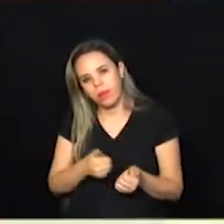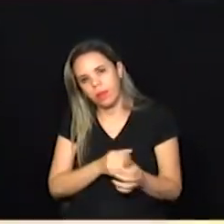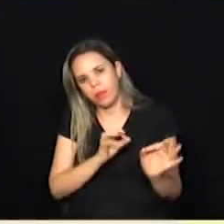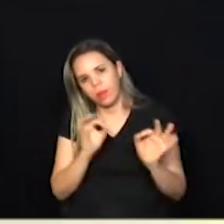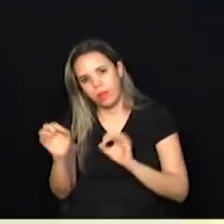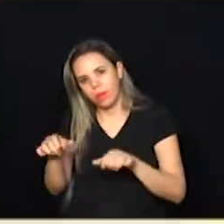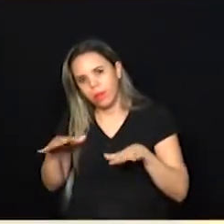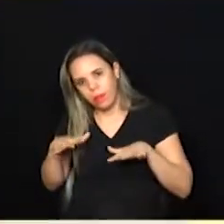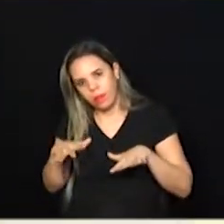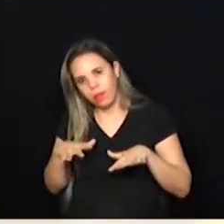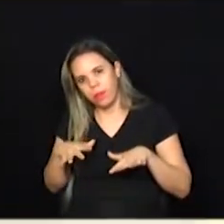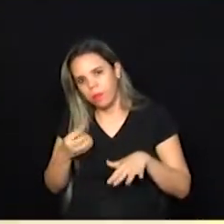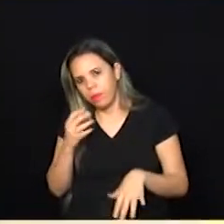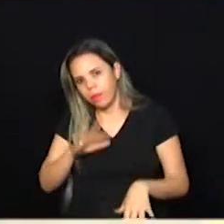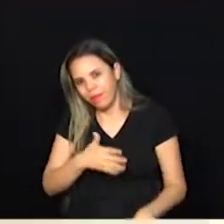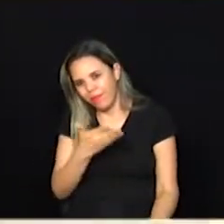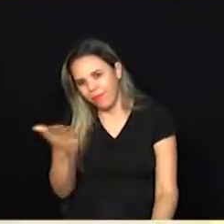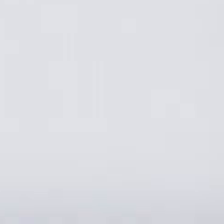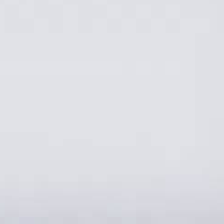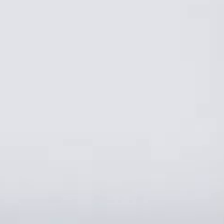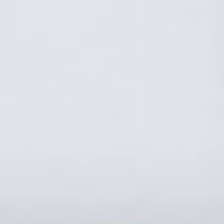e audiência. Uma boa tarde para você.